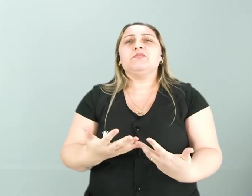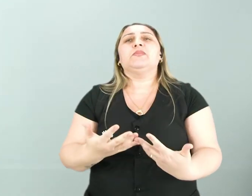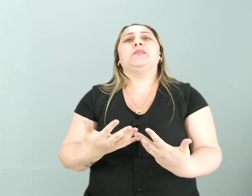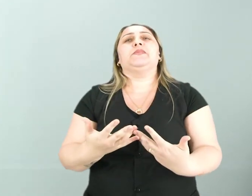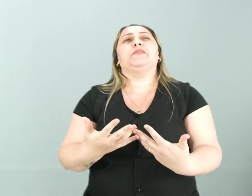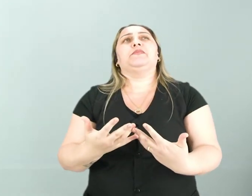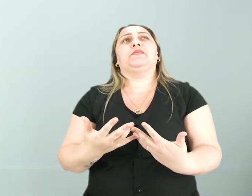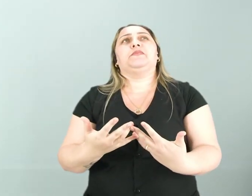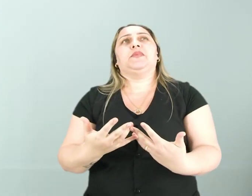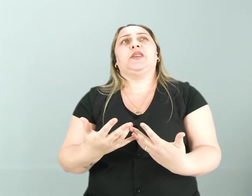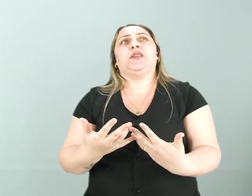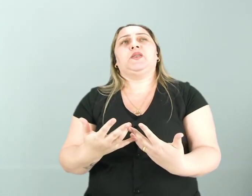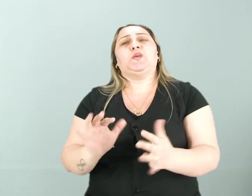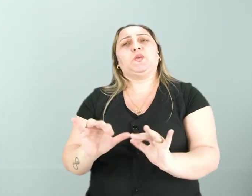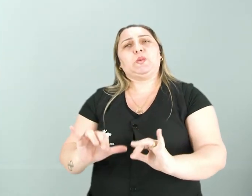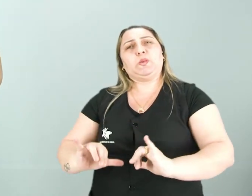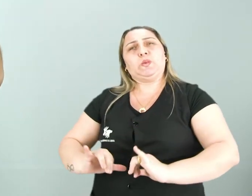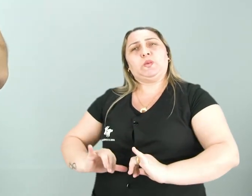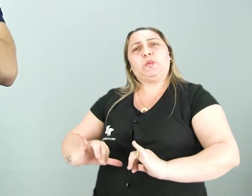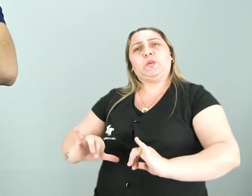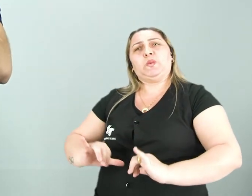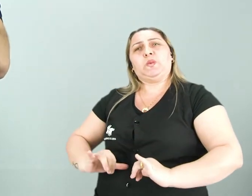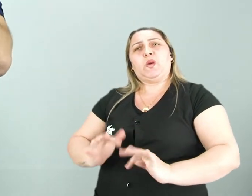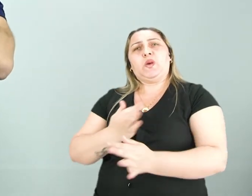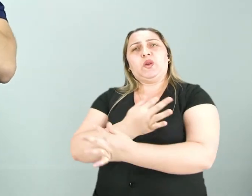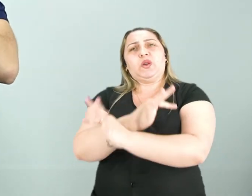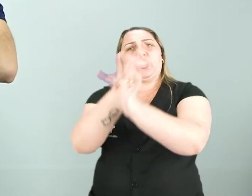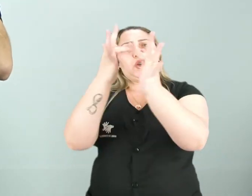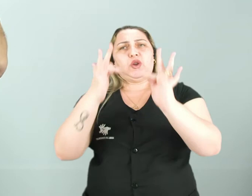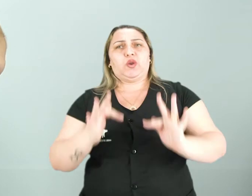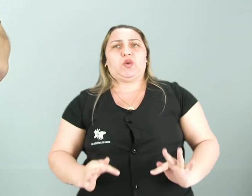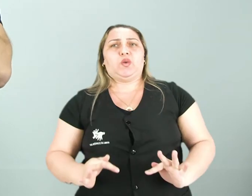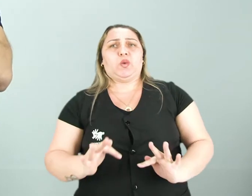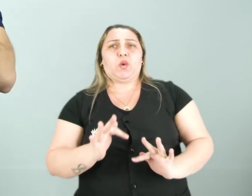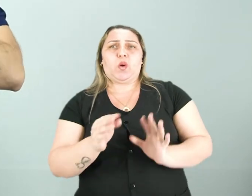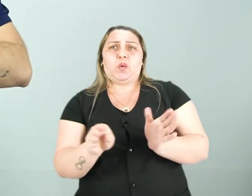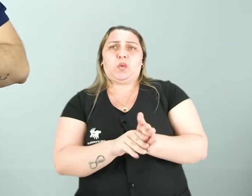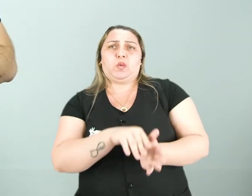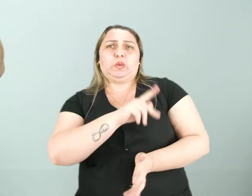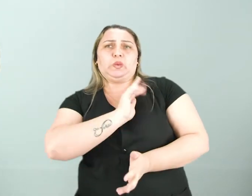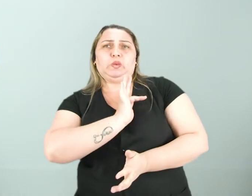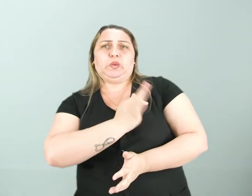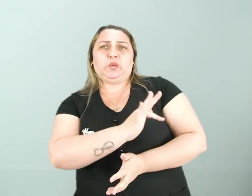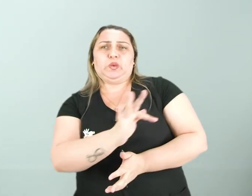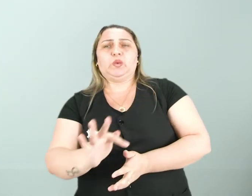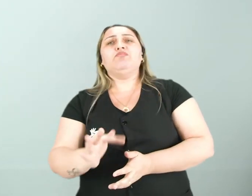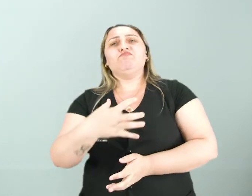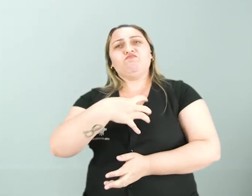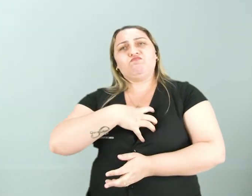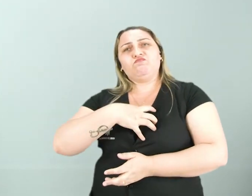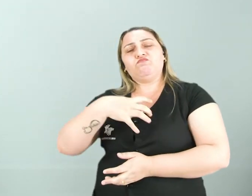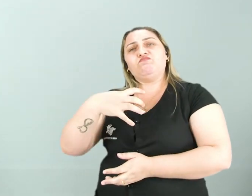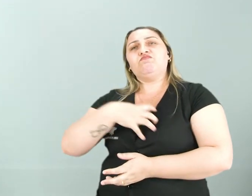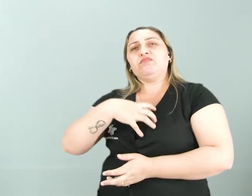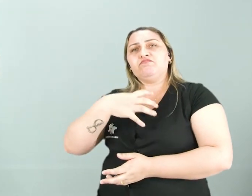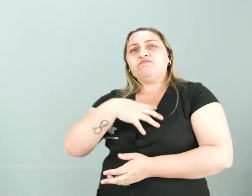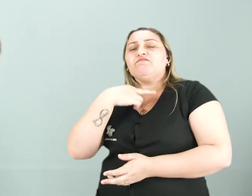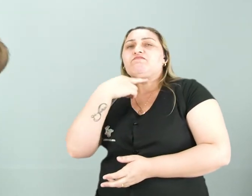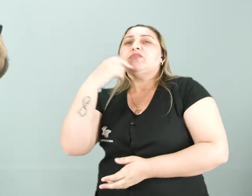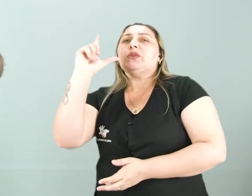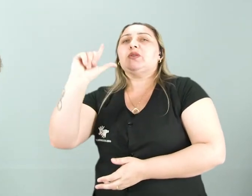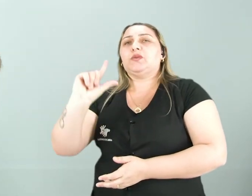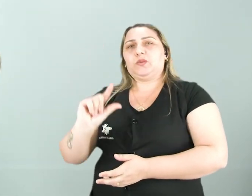de lamentação, eu vou até usar os ritmos, vou usar tudo, mas eu vou ter o que? A entonação